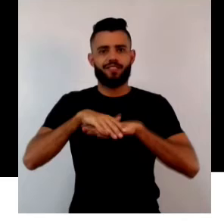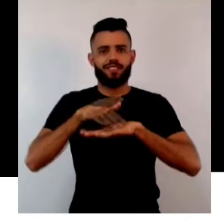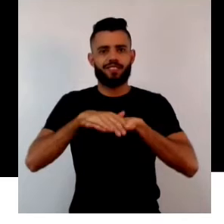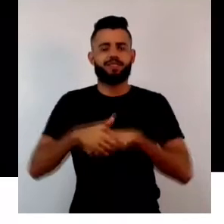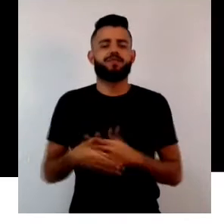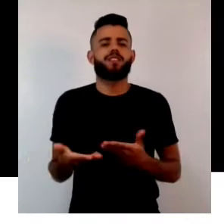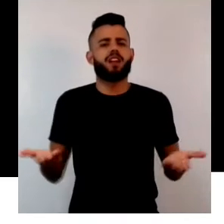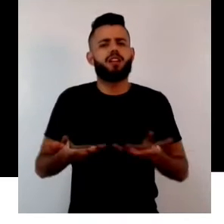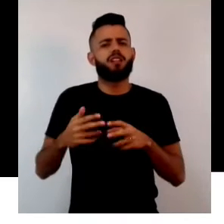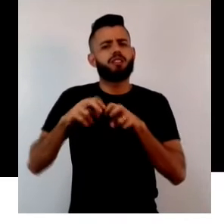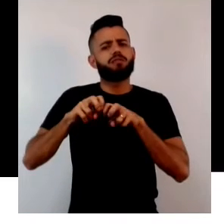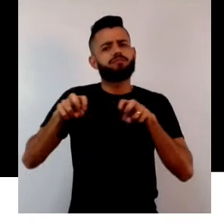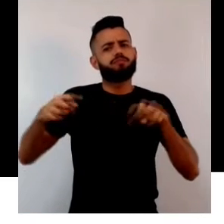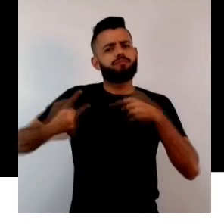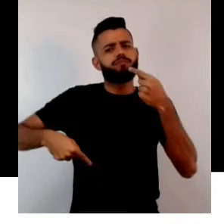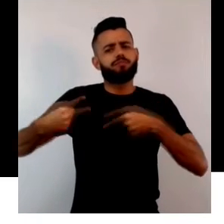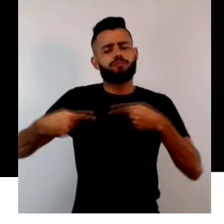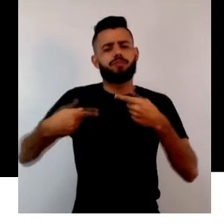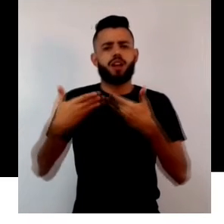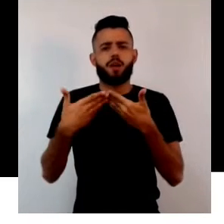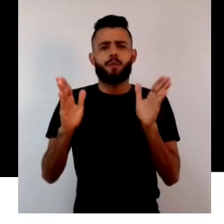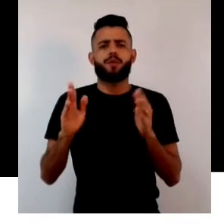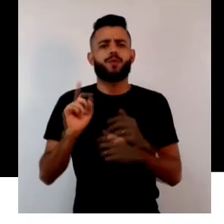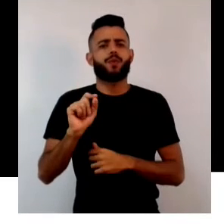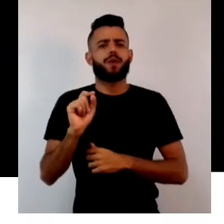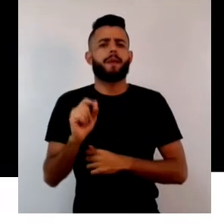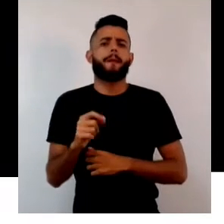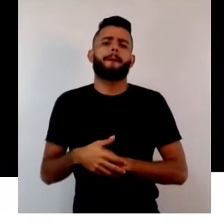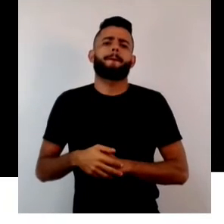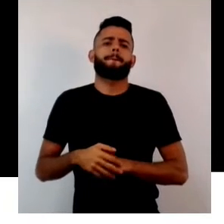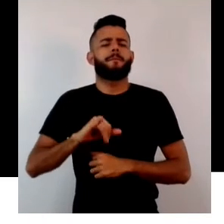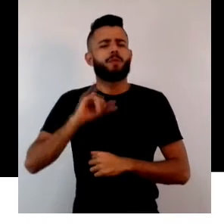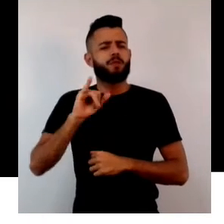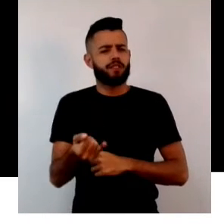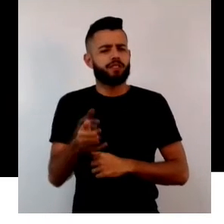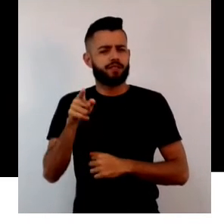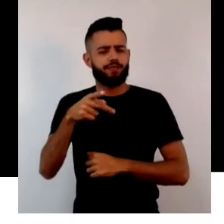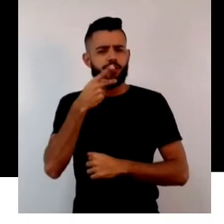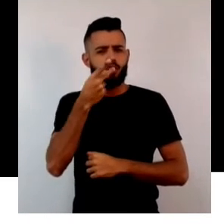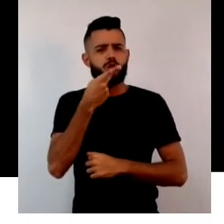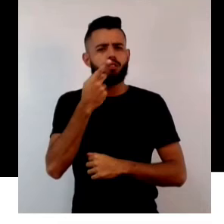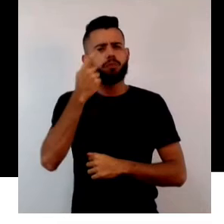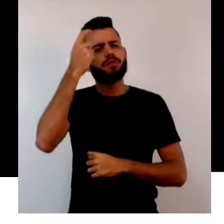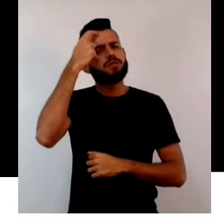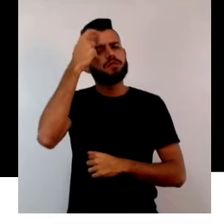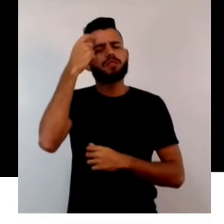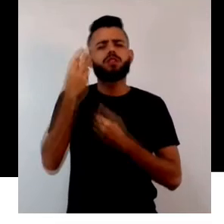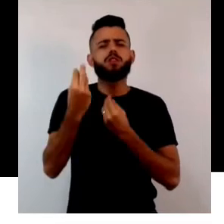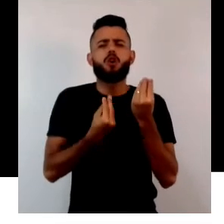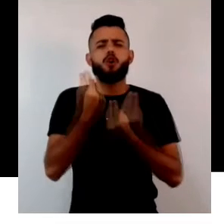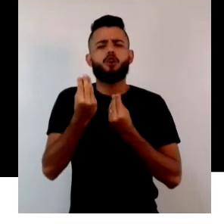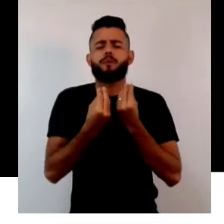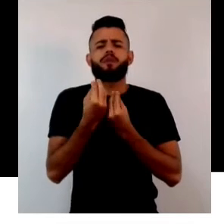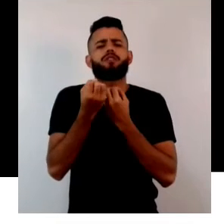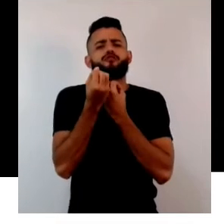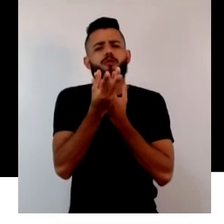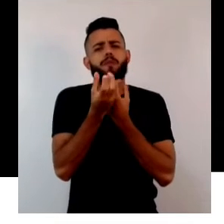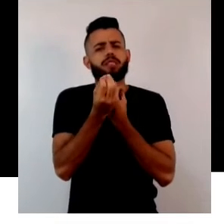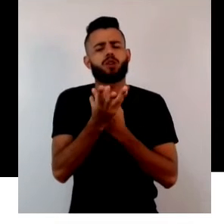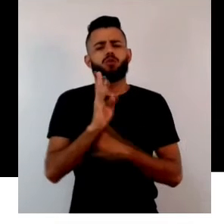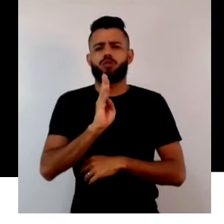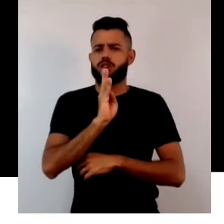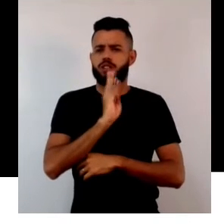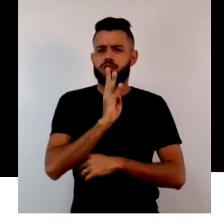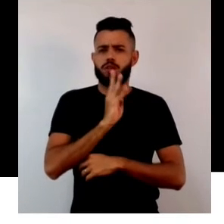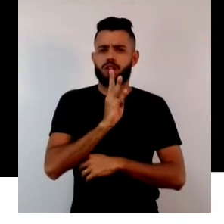pensando, aproveitando a deixa que a Verônica falou agora, pensando sobre como a informação e o conhecimento, né, é um verdadeiro divisor de